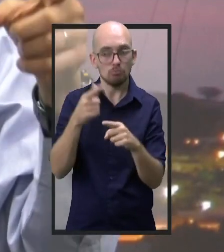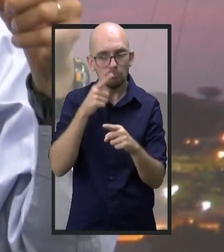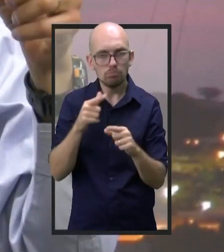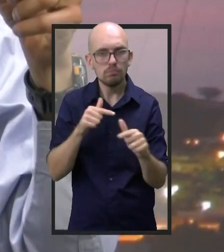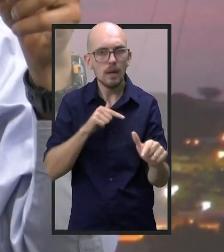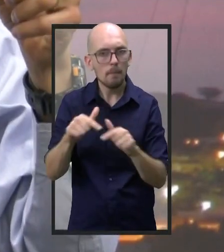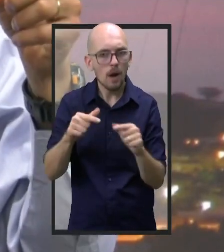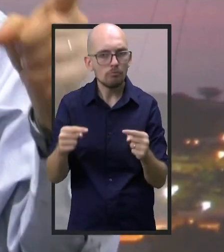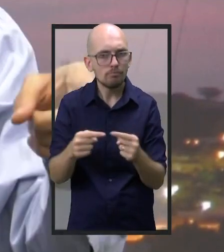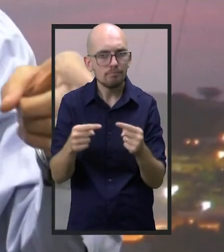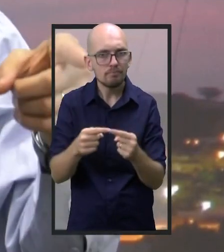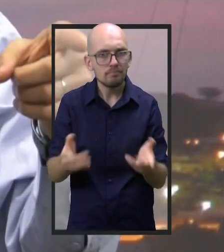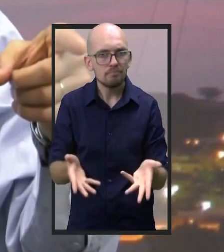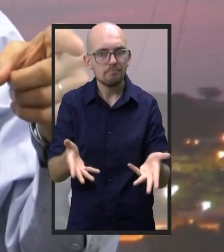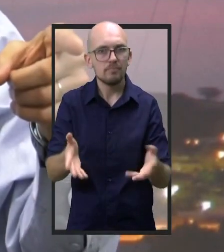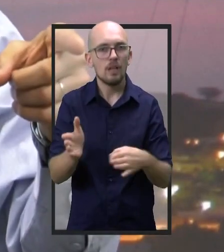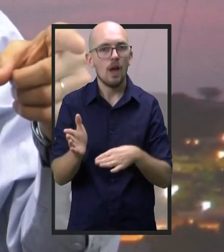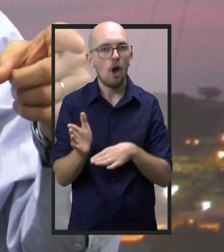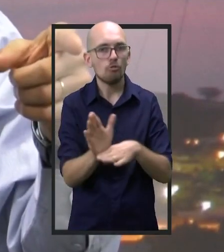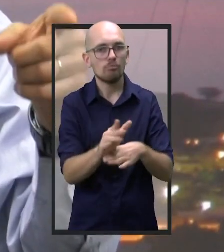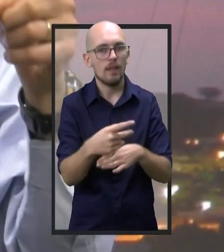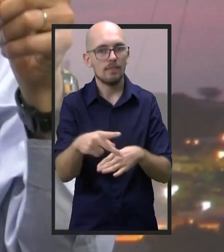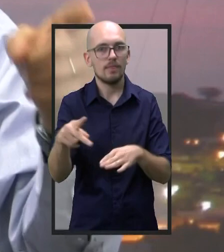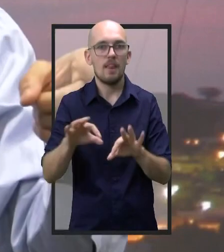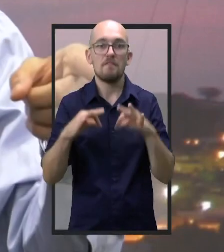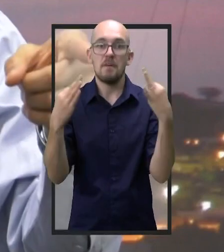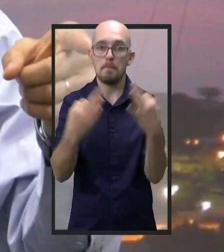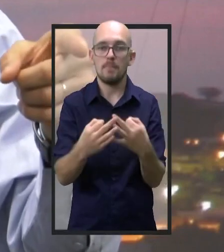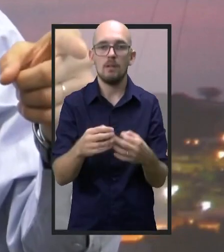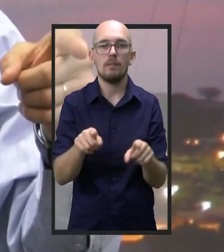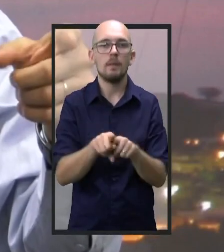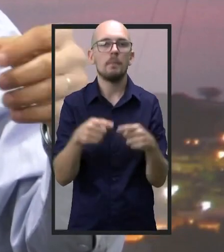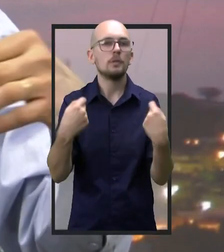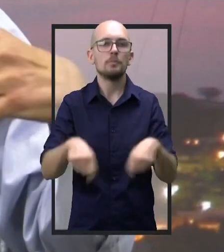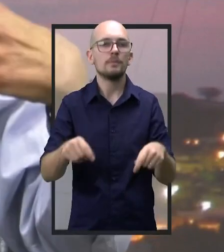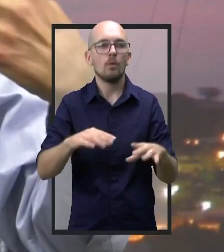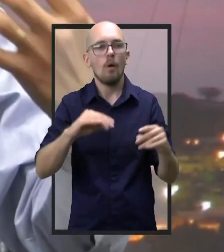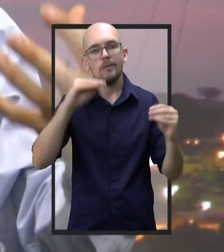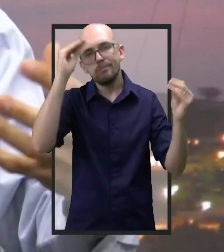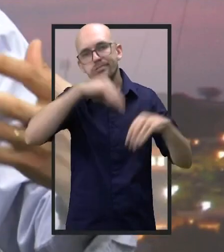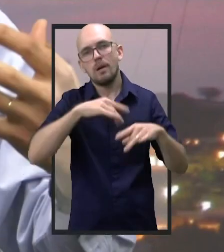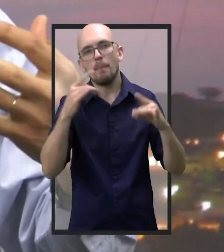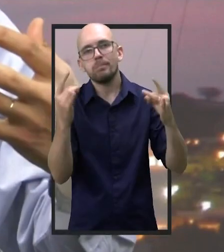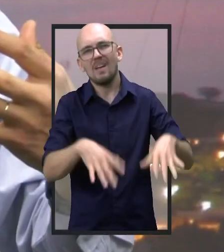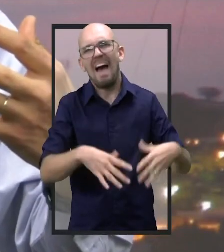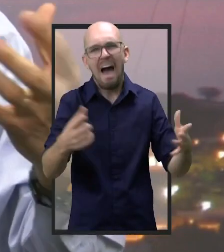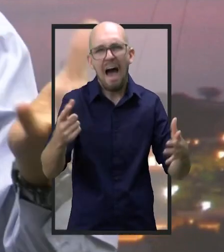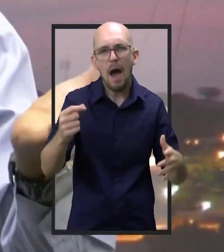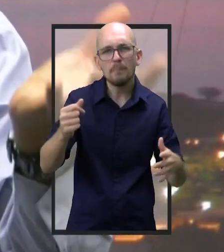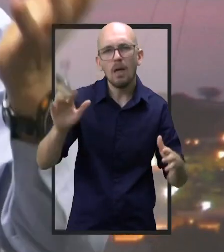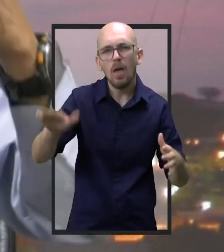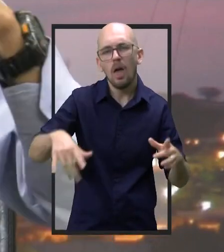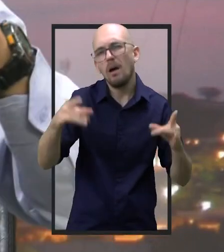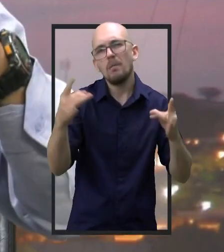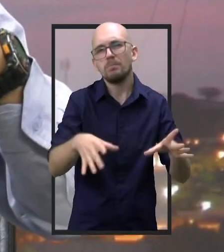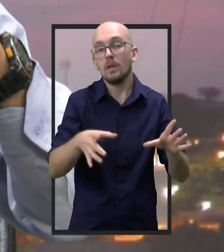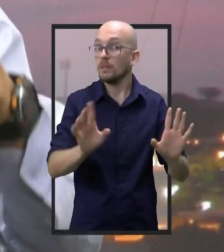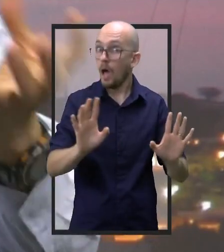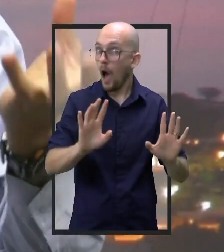negócio, levar renda à sua família e que ele não tenha que vender sua propriedade. A gente tentar capacitá-lo